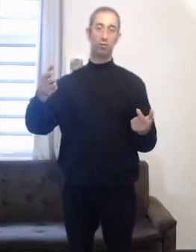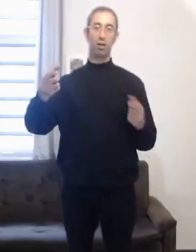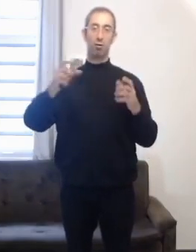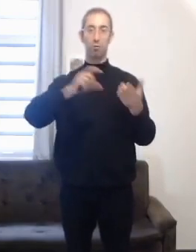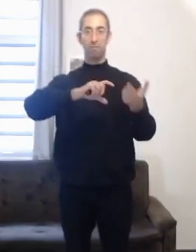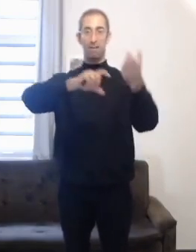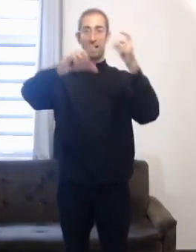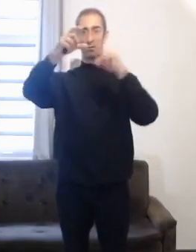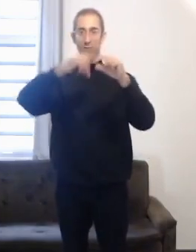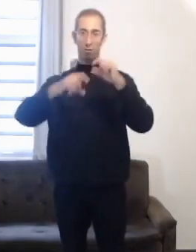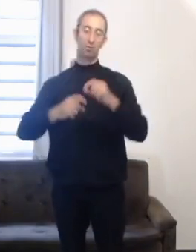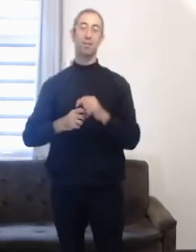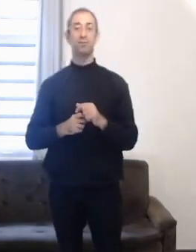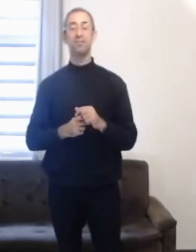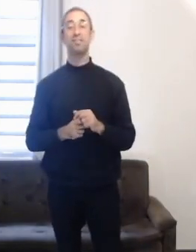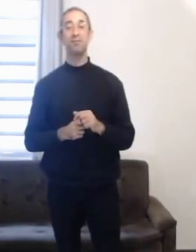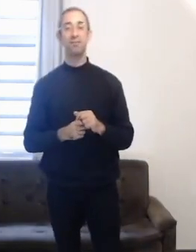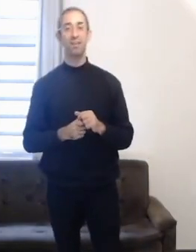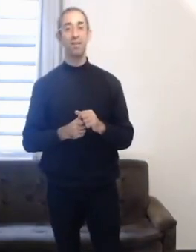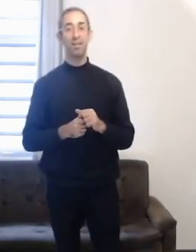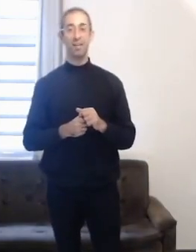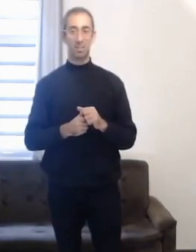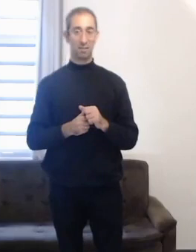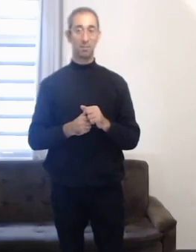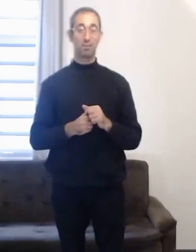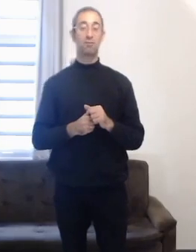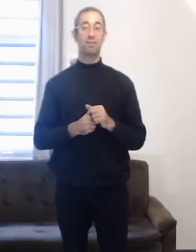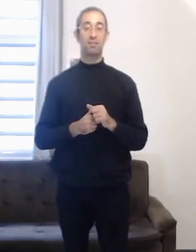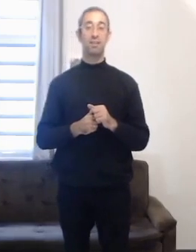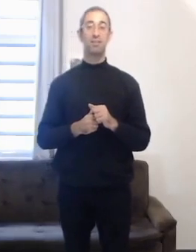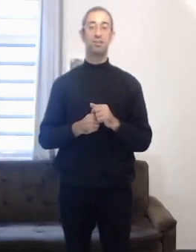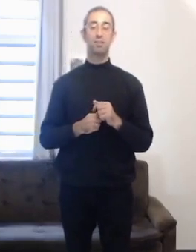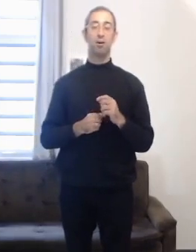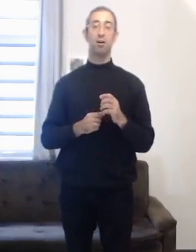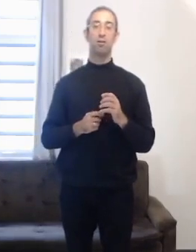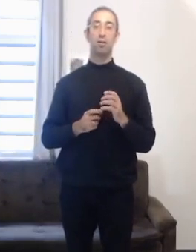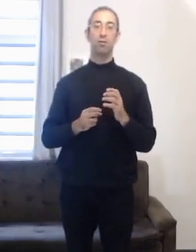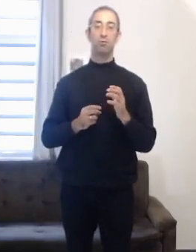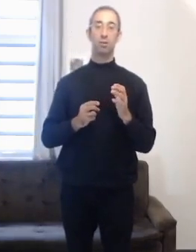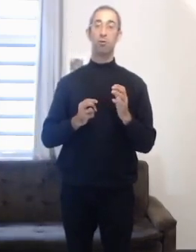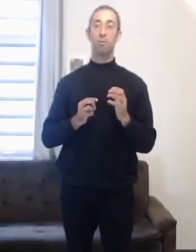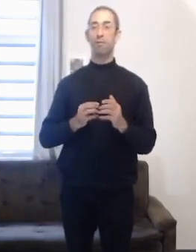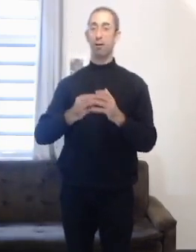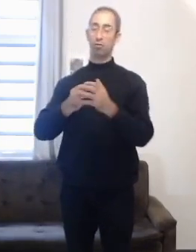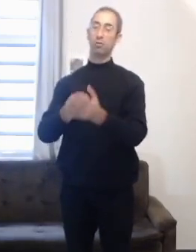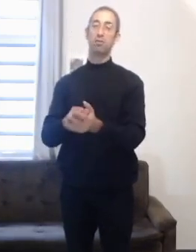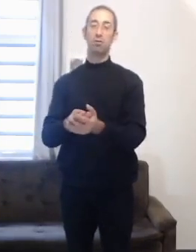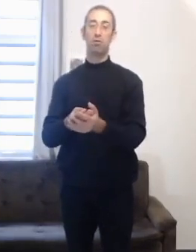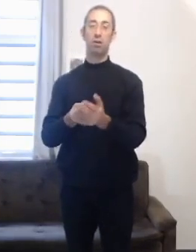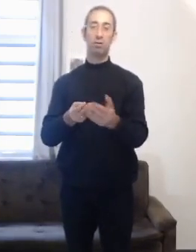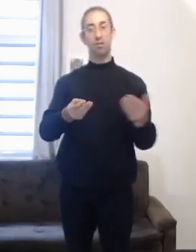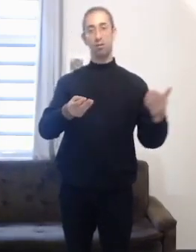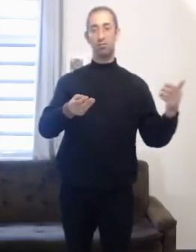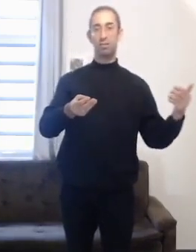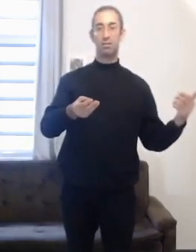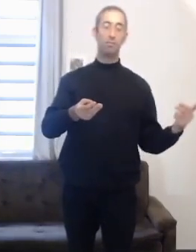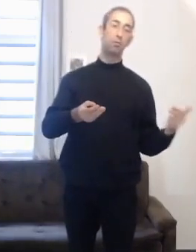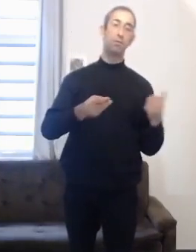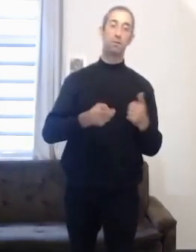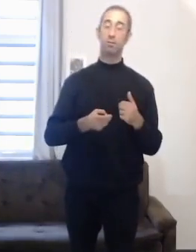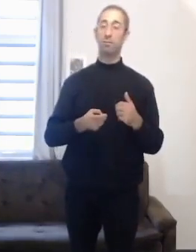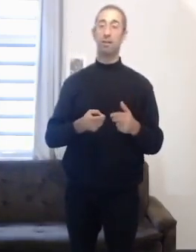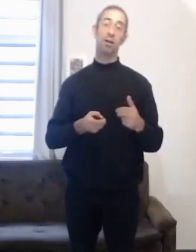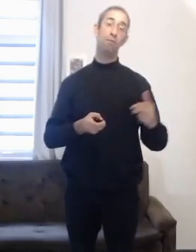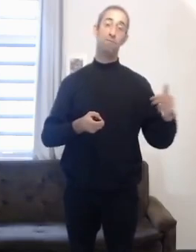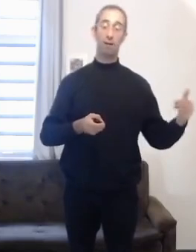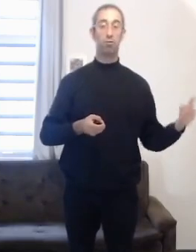porque o X ocorreu. É o inverso do nosso raciocínio. Porque às vezes pode acontecer isso. A gente vê, ó, consegui comprovar que o X não ocorreu, então a gente sabe